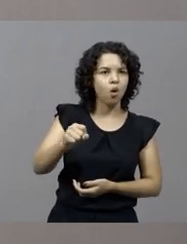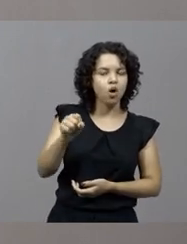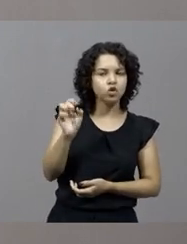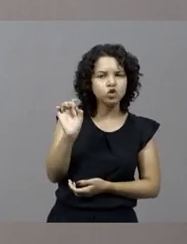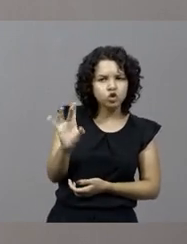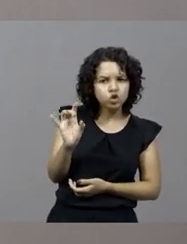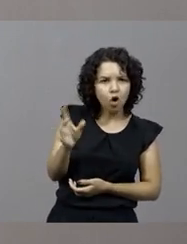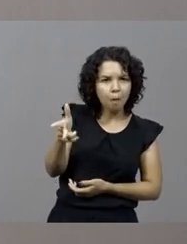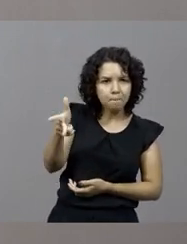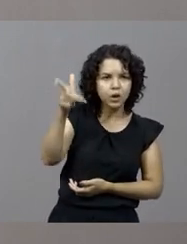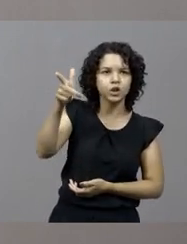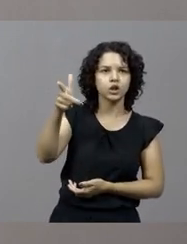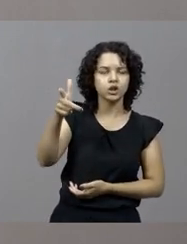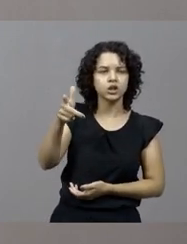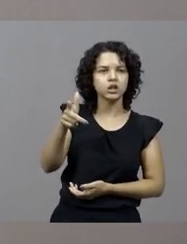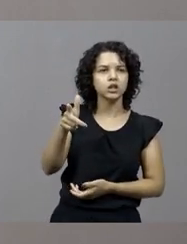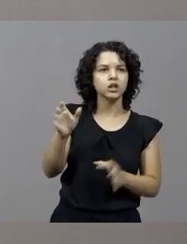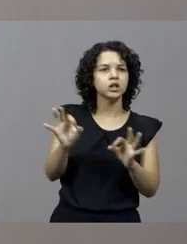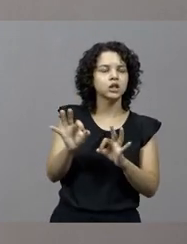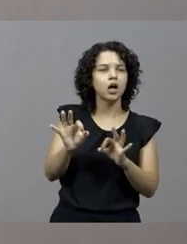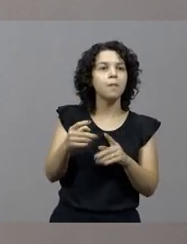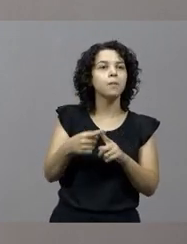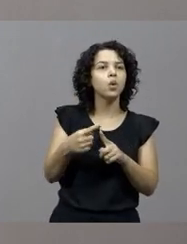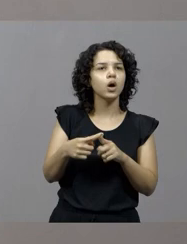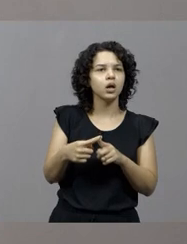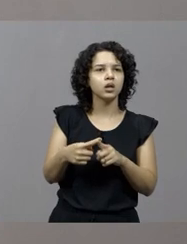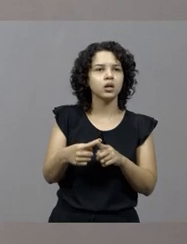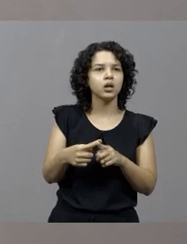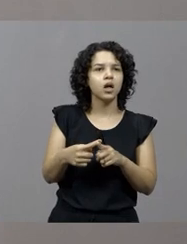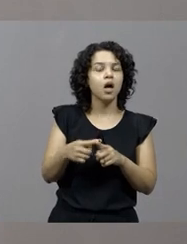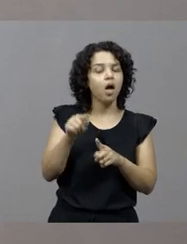dela, daquele gatilho, tracionando ele,